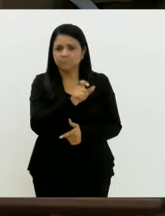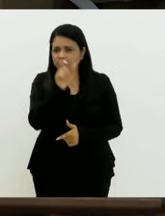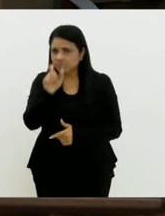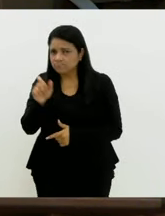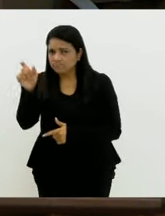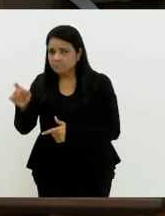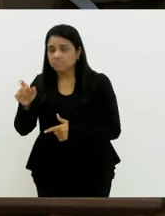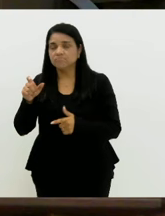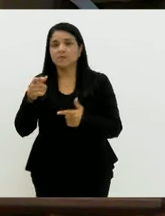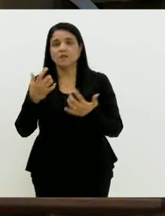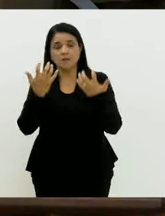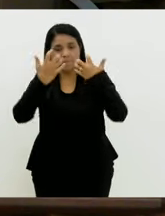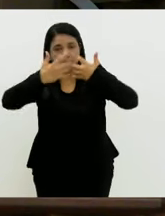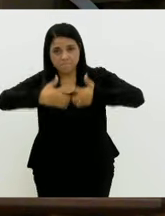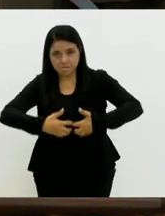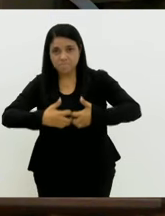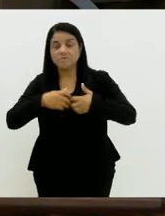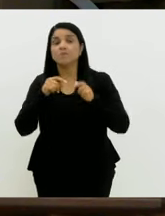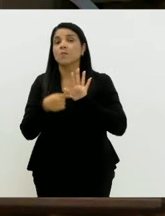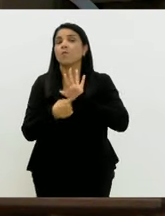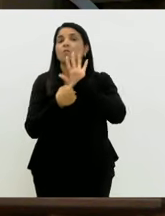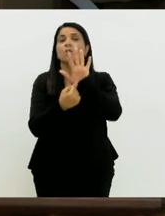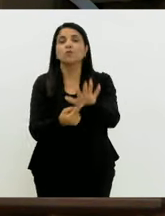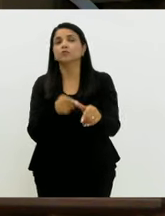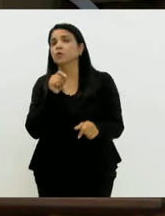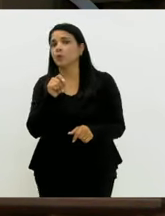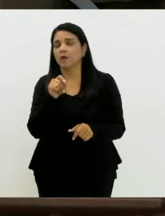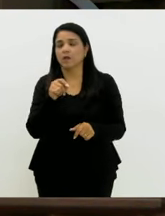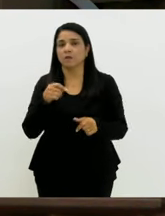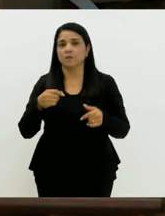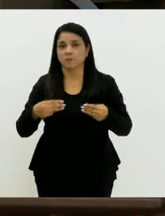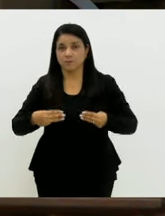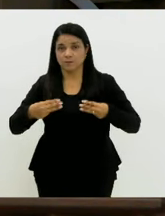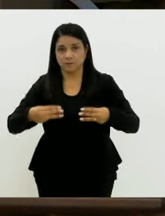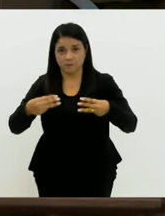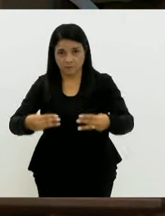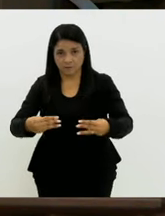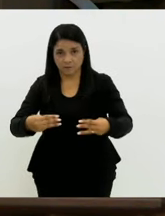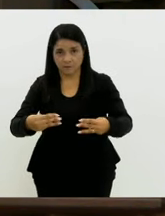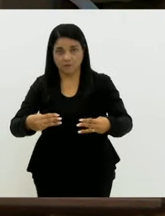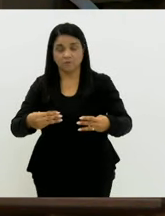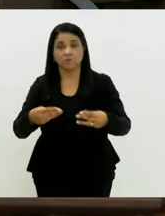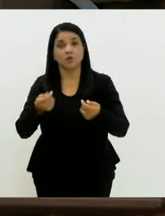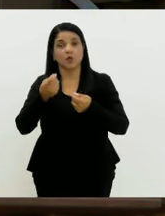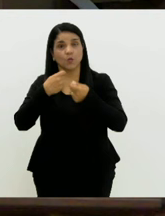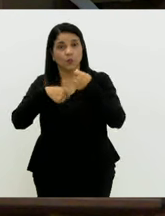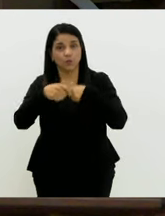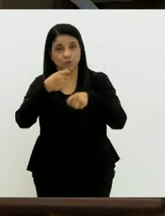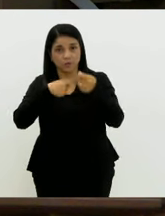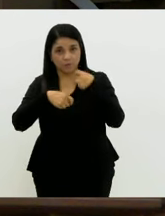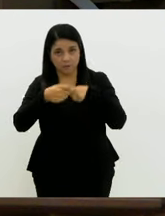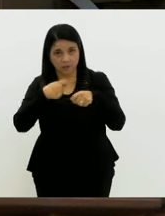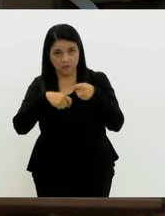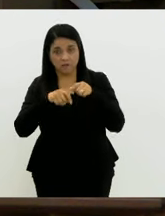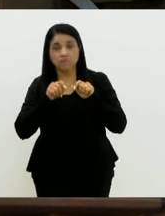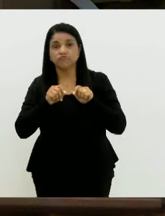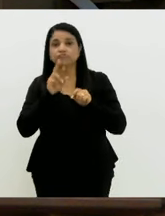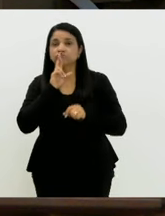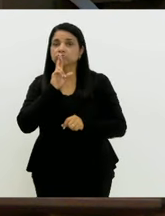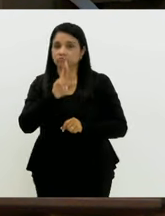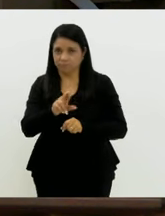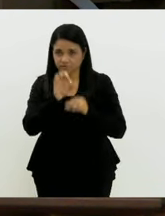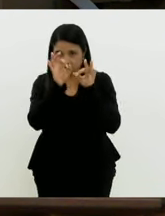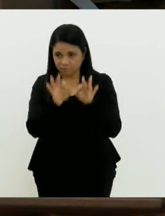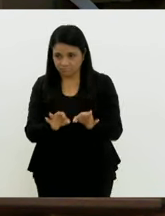encaixar para mostrar lá para o Ministério da Economia unidade, porque é isso que importa. Se a